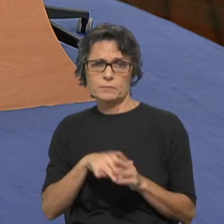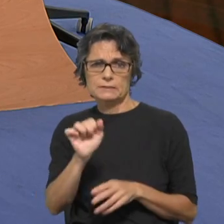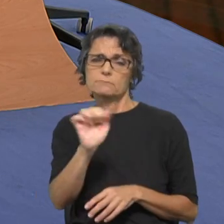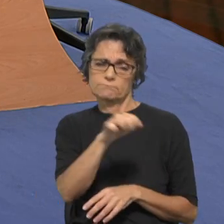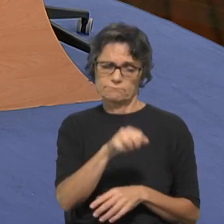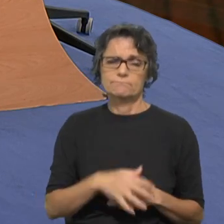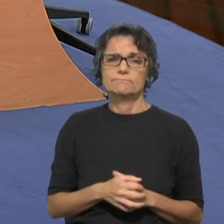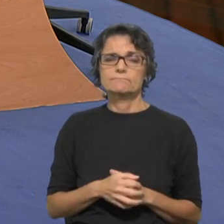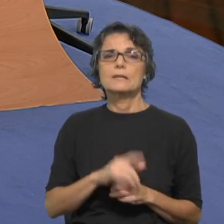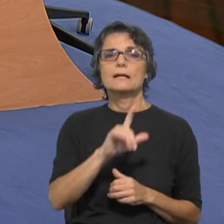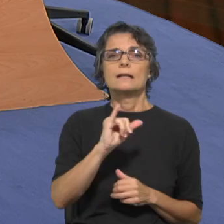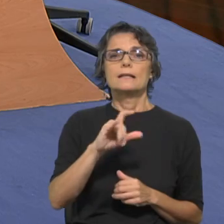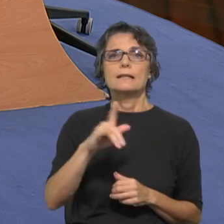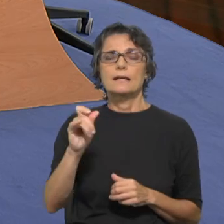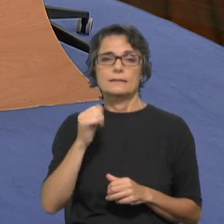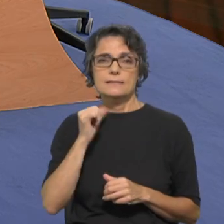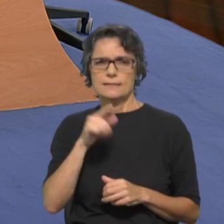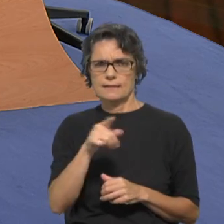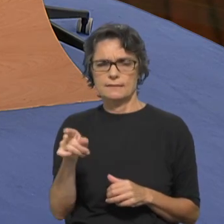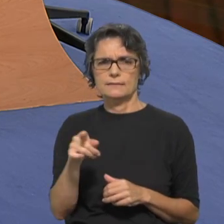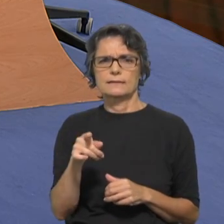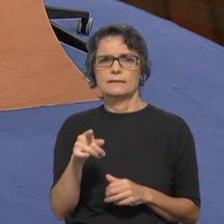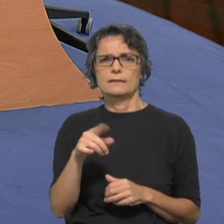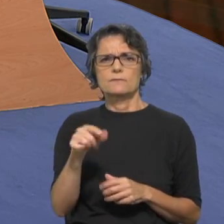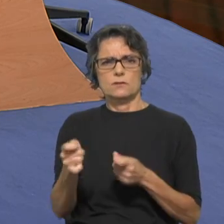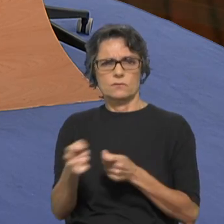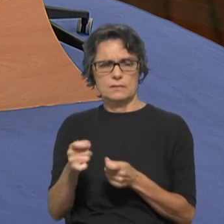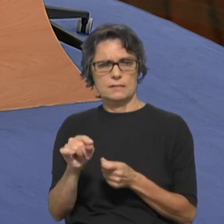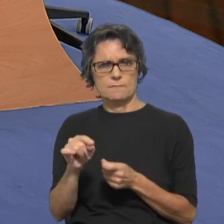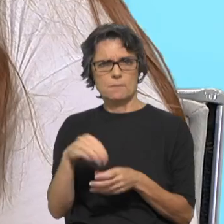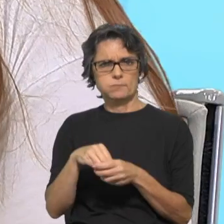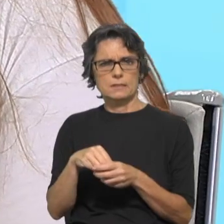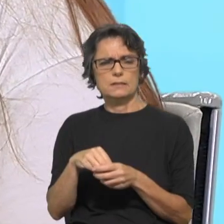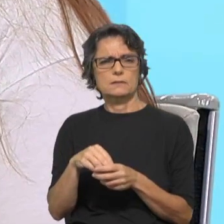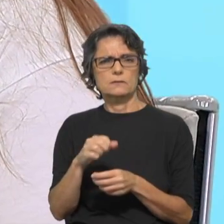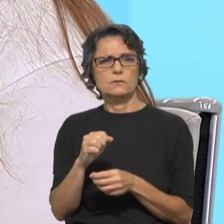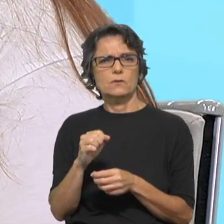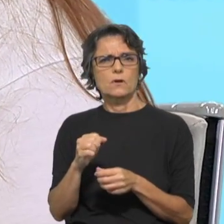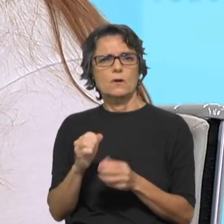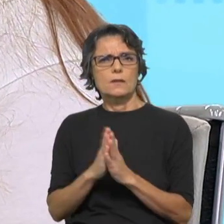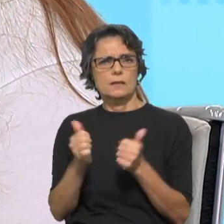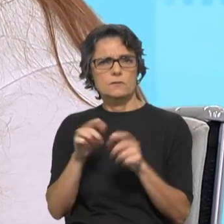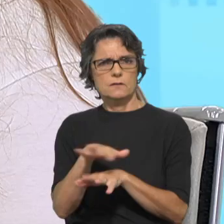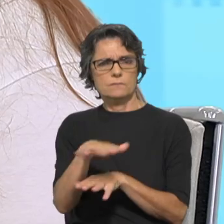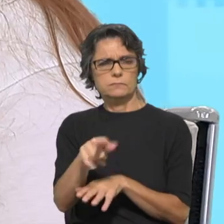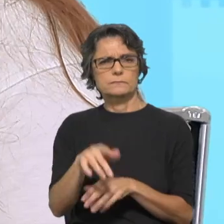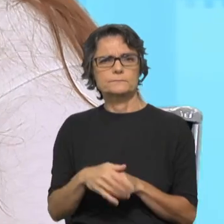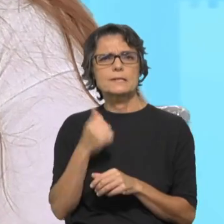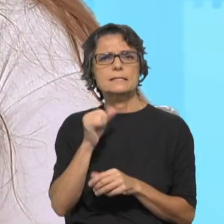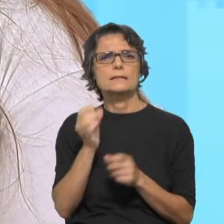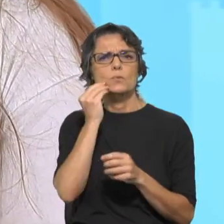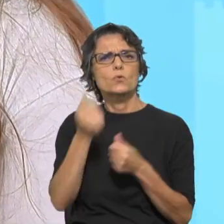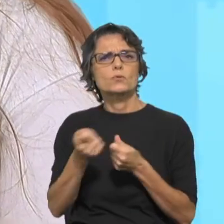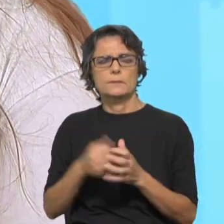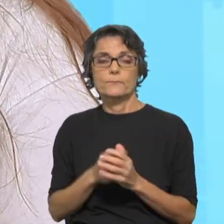dinâmicas. Liliana, no caso da Diocese de Santarém, vocês fazem parte da coordenação do movimento das vossas dioceses. Que dinamismo é que ele tem em Santarém? Então, em Santarém, nós funcionamos um